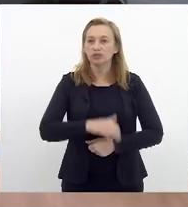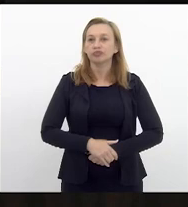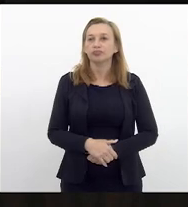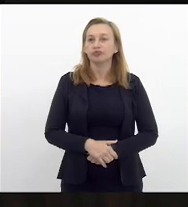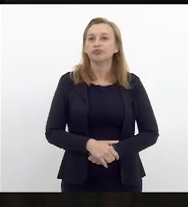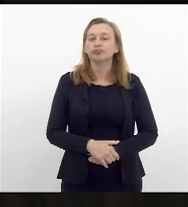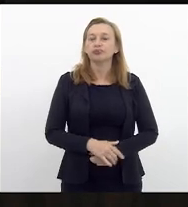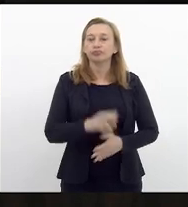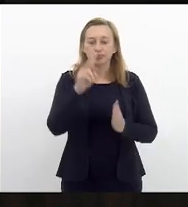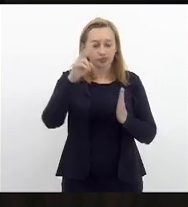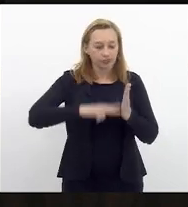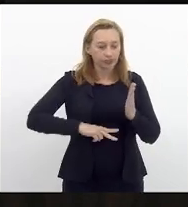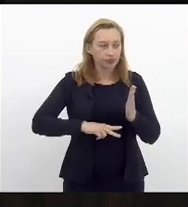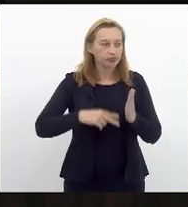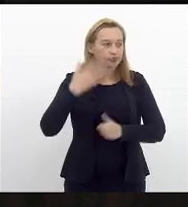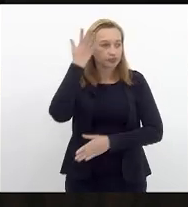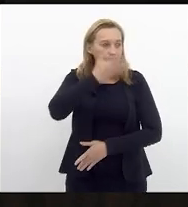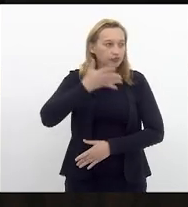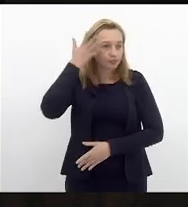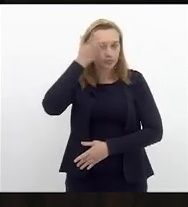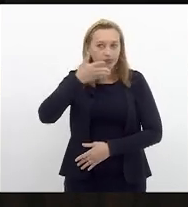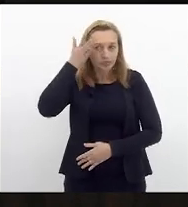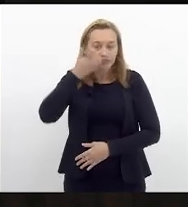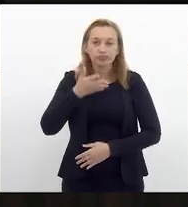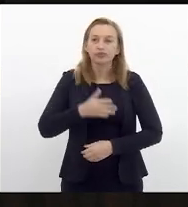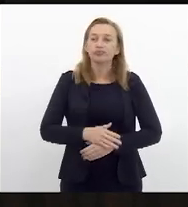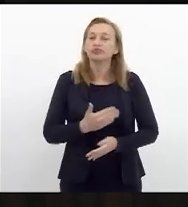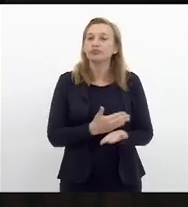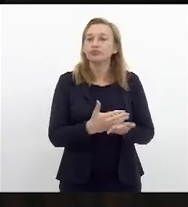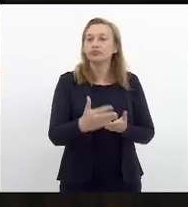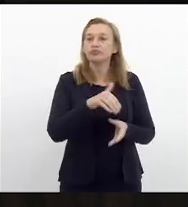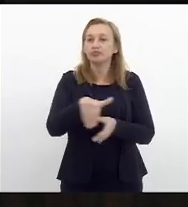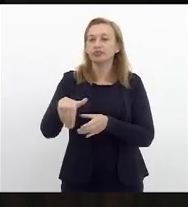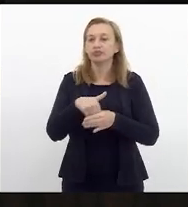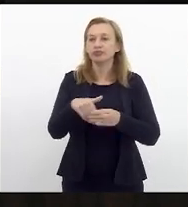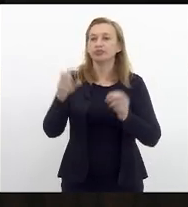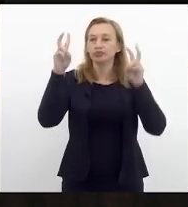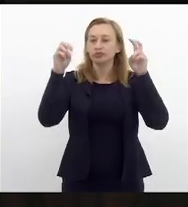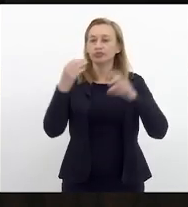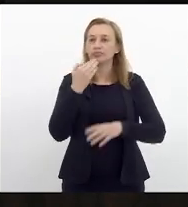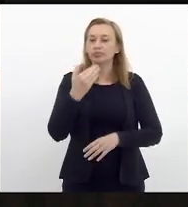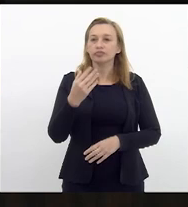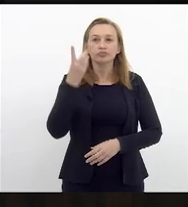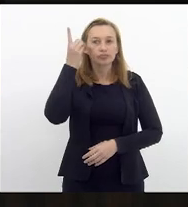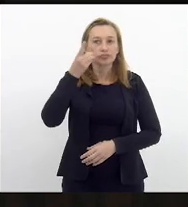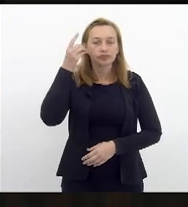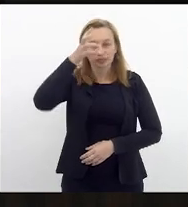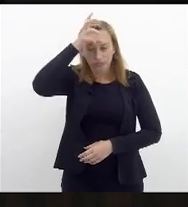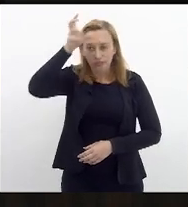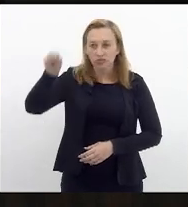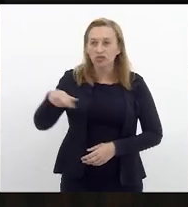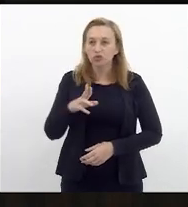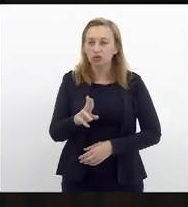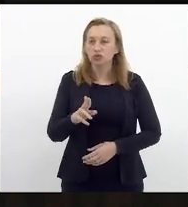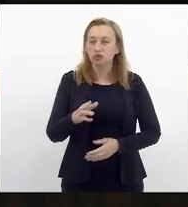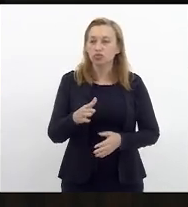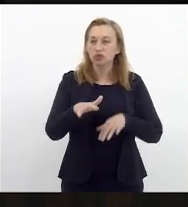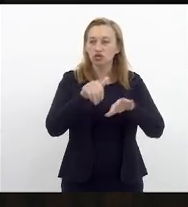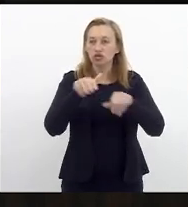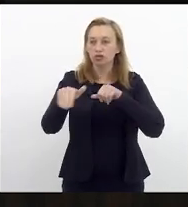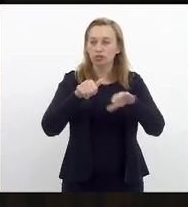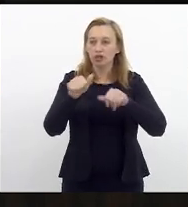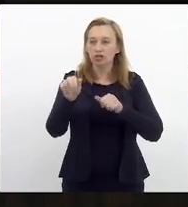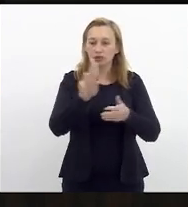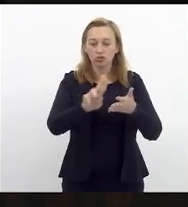Lhe dá a mensagem e o parecer, dando início à votação da matéria, solicito à deputada Tia Ju que proceda à chamada nominal dos